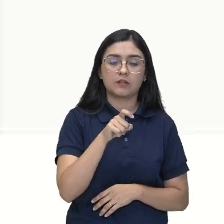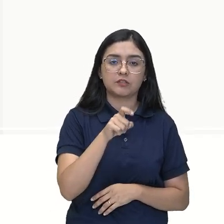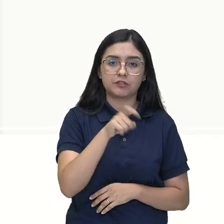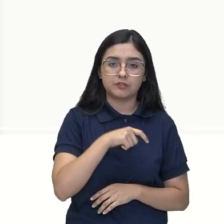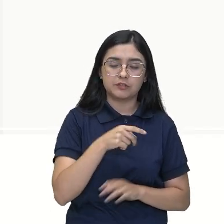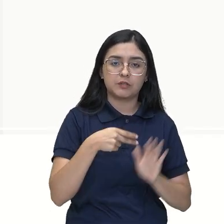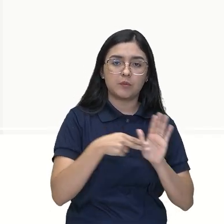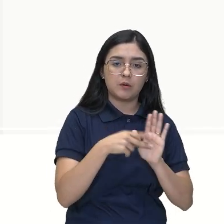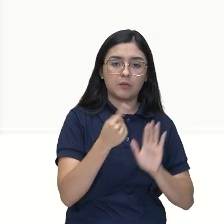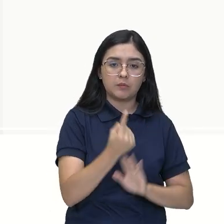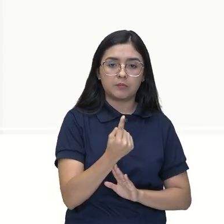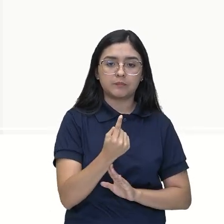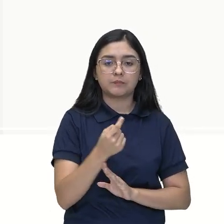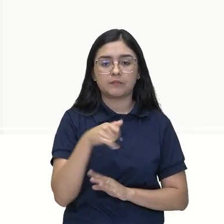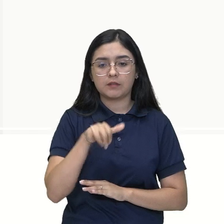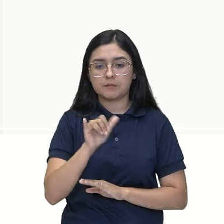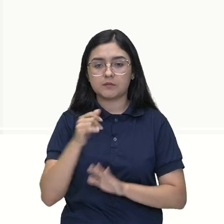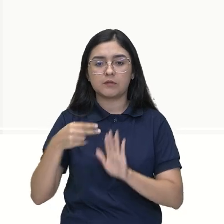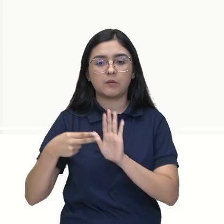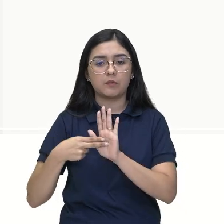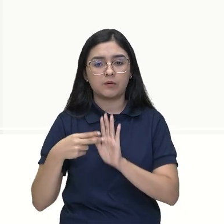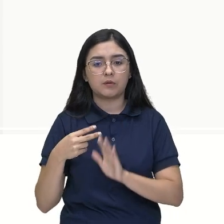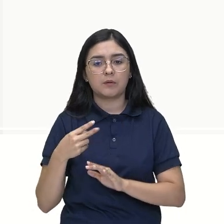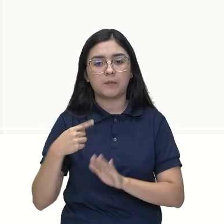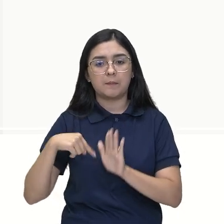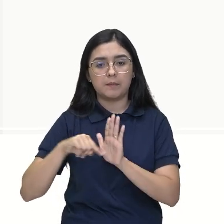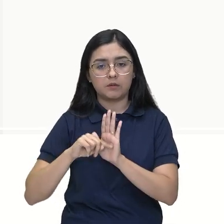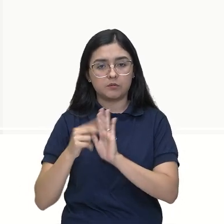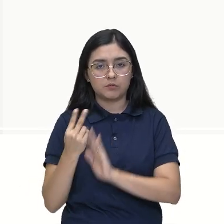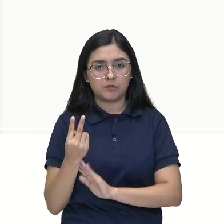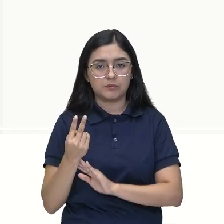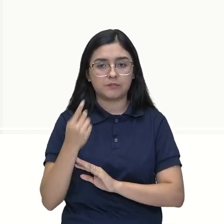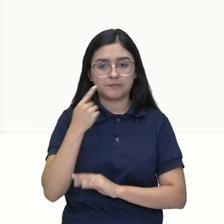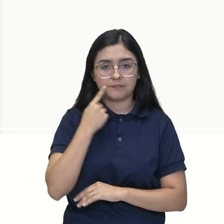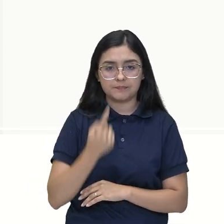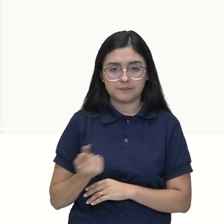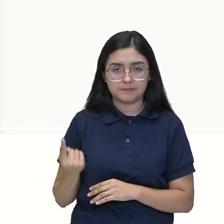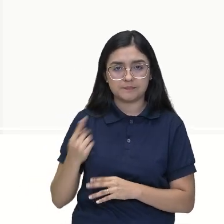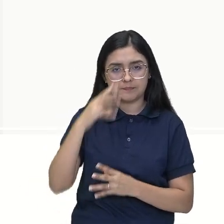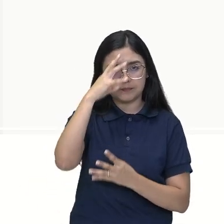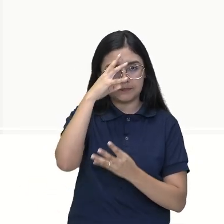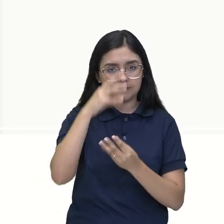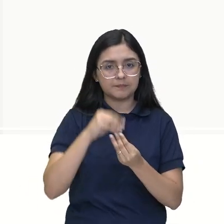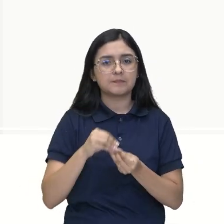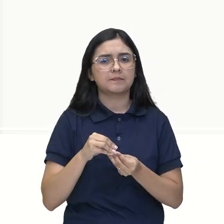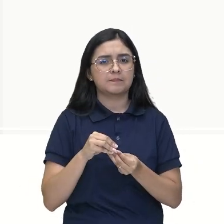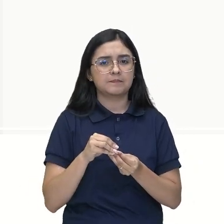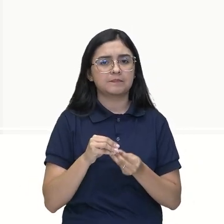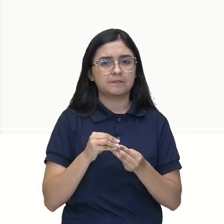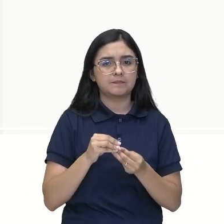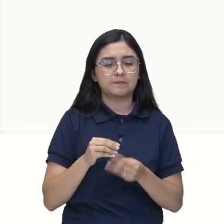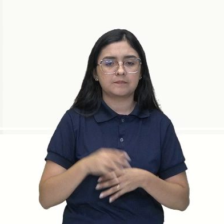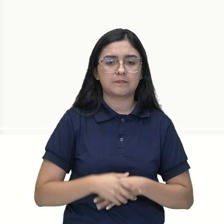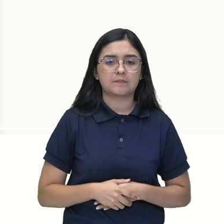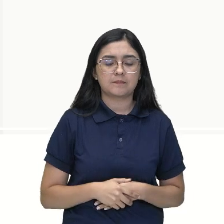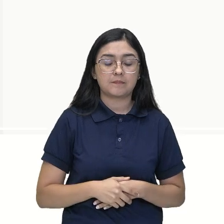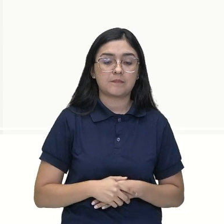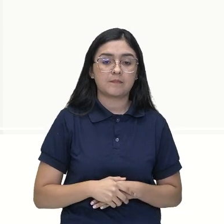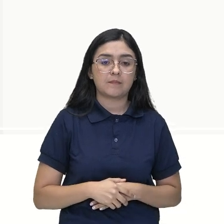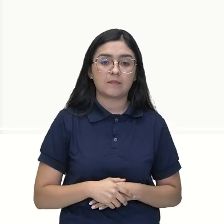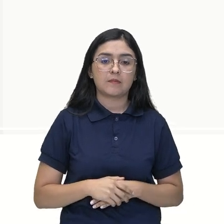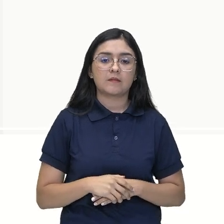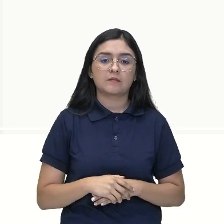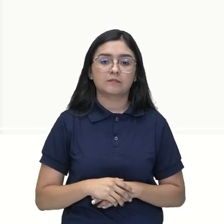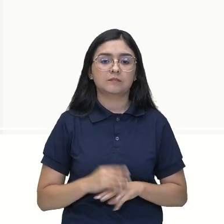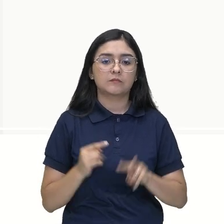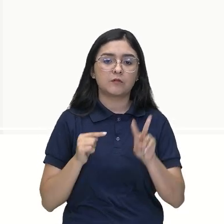1 e y igual a menos 2. Entenderam? Tranquilo até aí? Esse V aqui é o